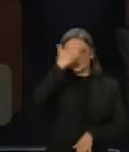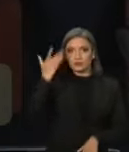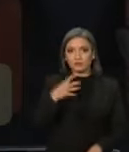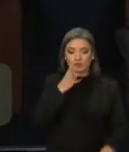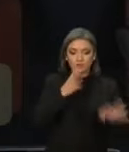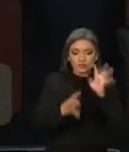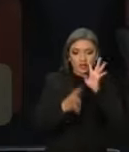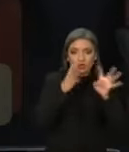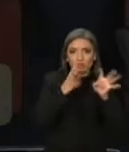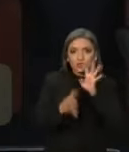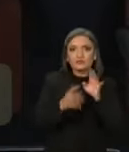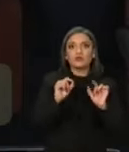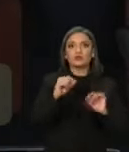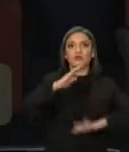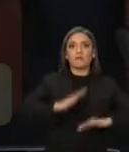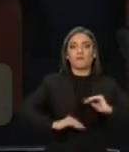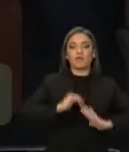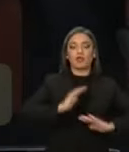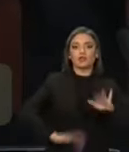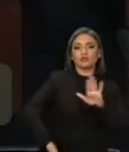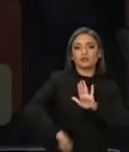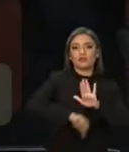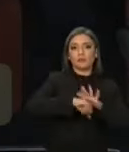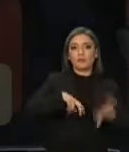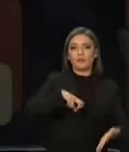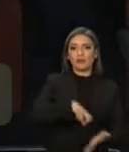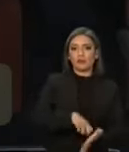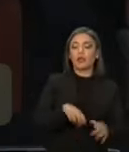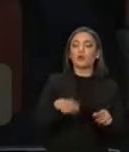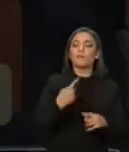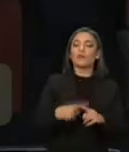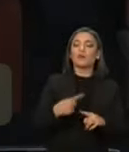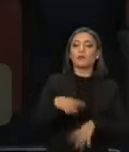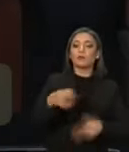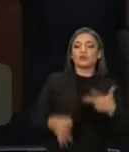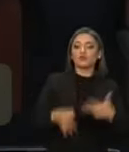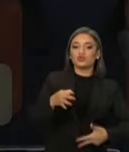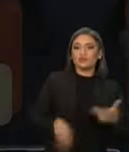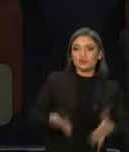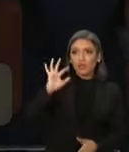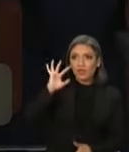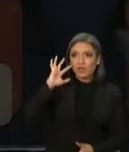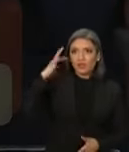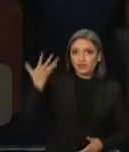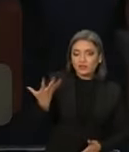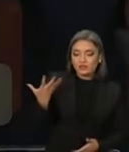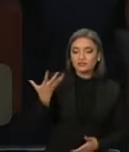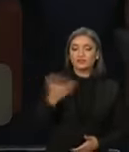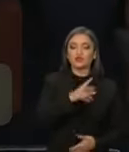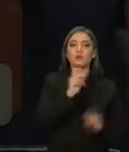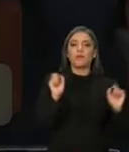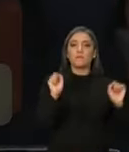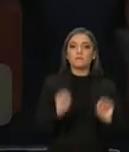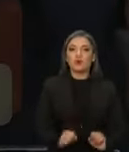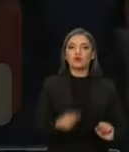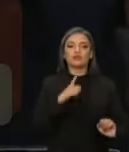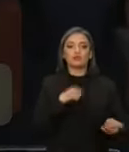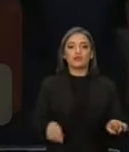de suposta prática de infração penal, a fim de que o Poder Judiciário, ao resolver a controvérsia, possa, em obséquio